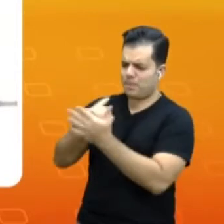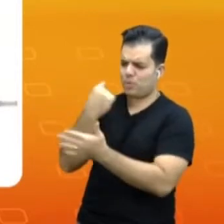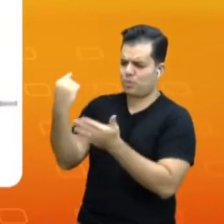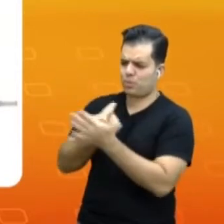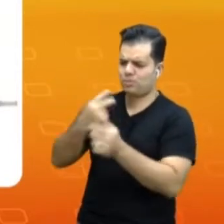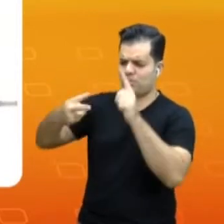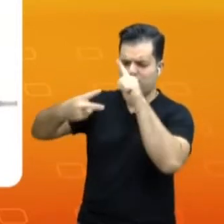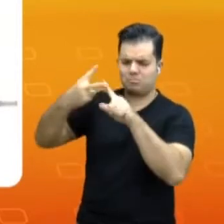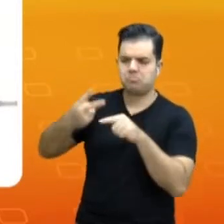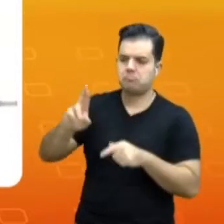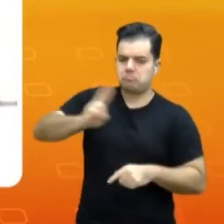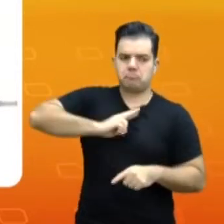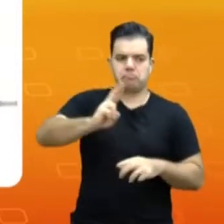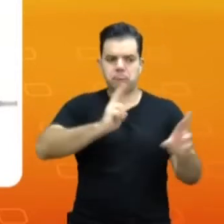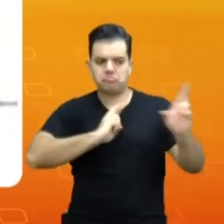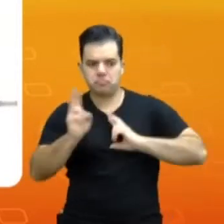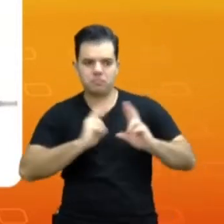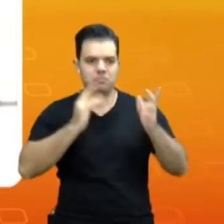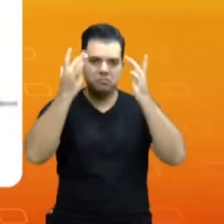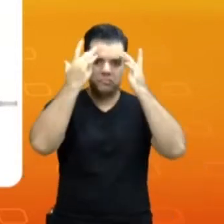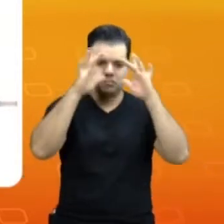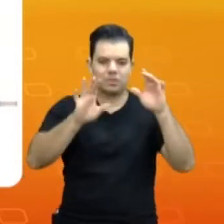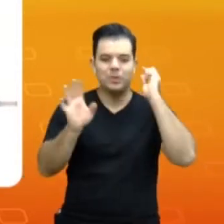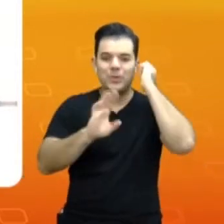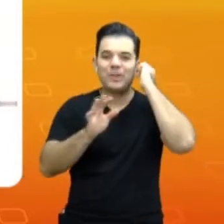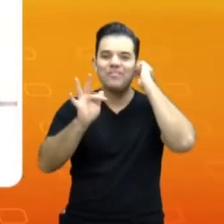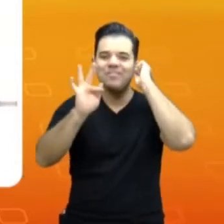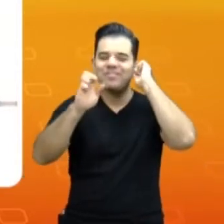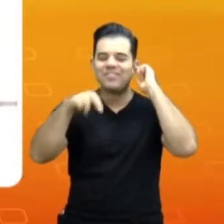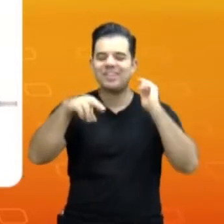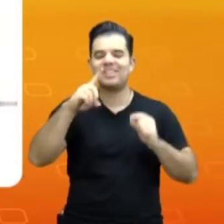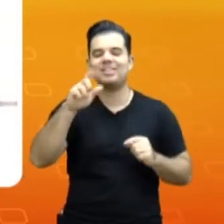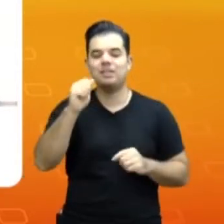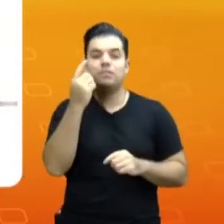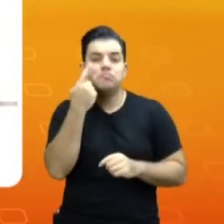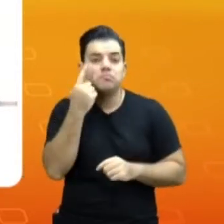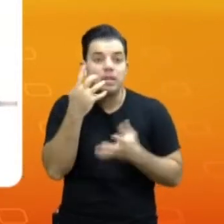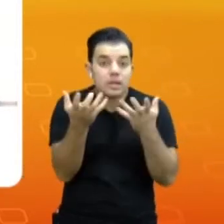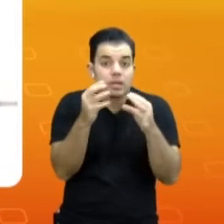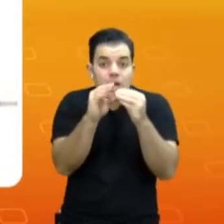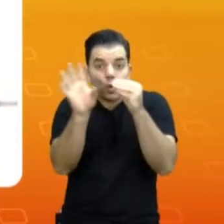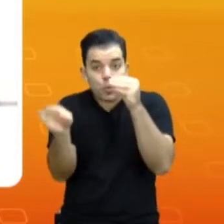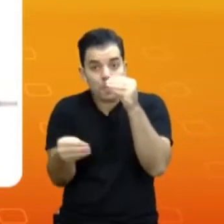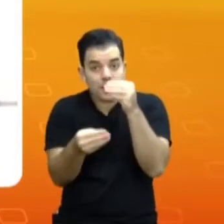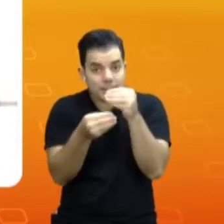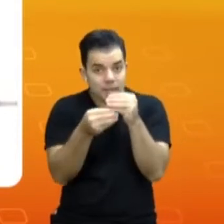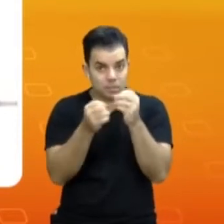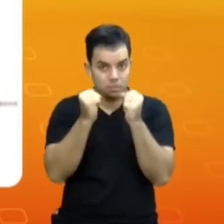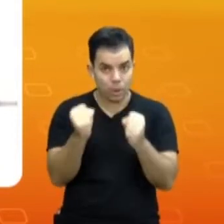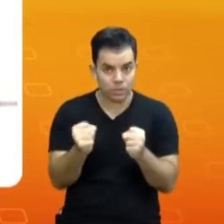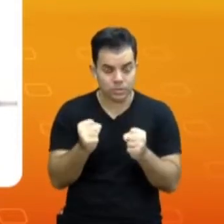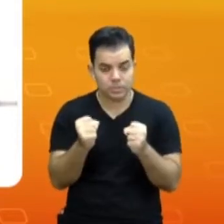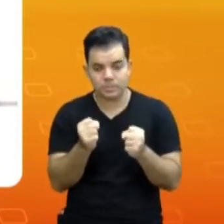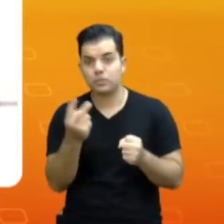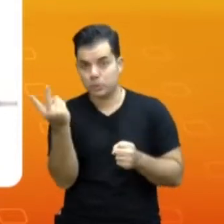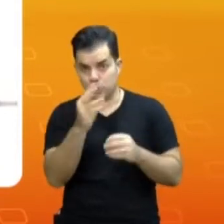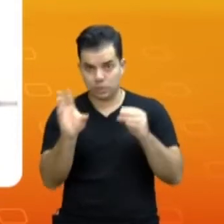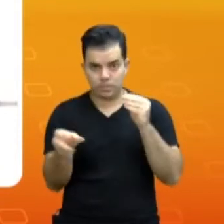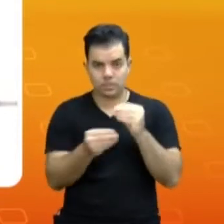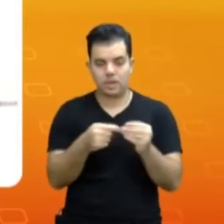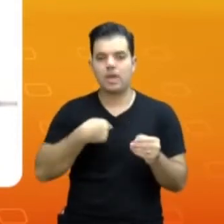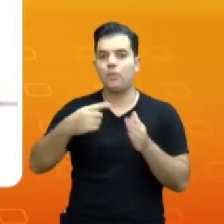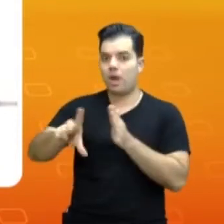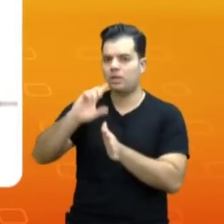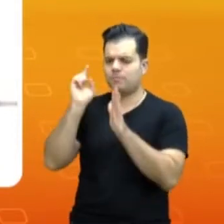fazer a pergunta. A Fernanda está chamando antes. Oi, Fernanda. Deixa eu só completar o que o Gilberto está falando, Sim, por o que favor. O Thiago falou também. Eu fiz